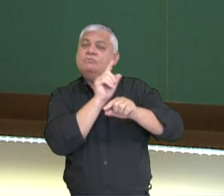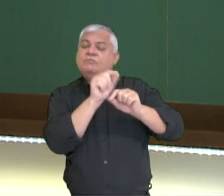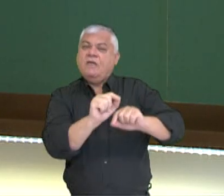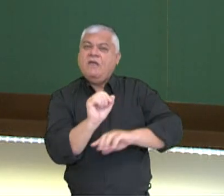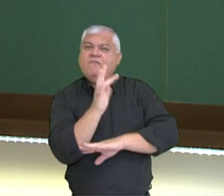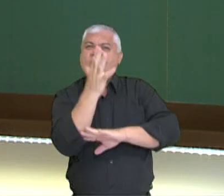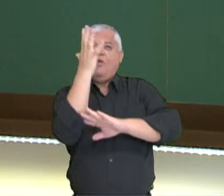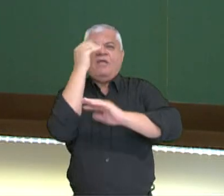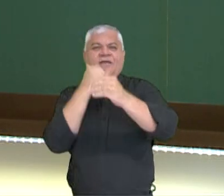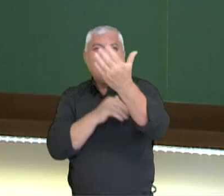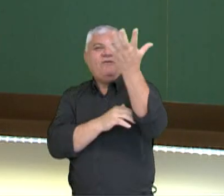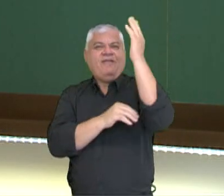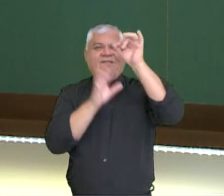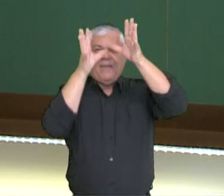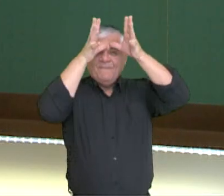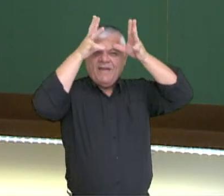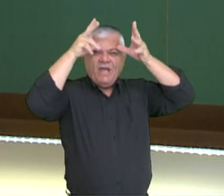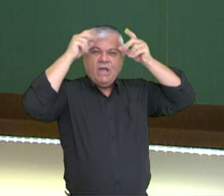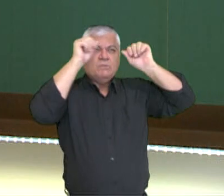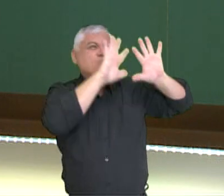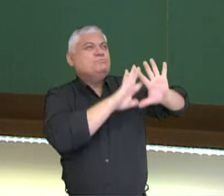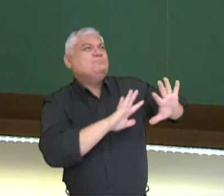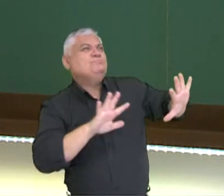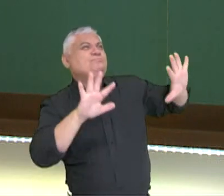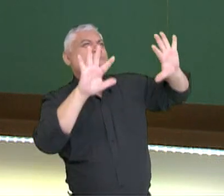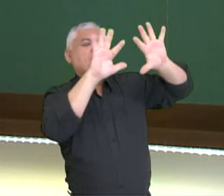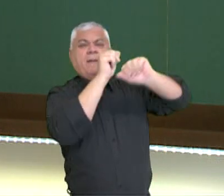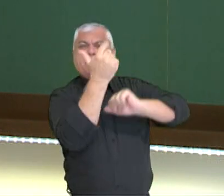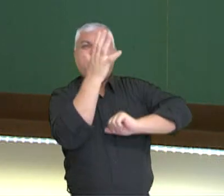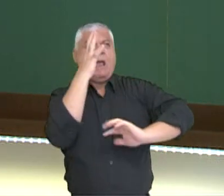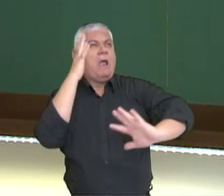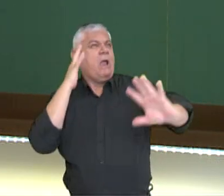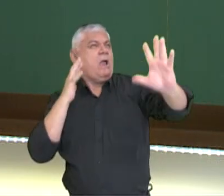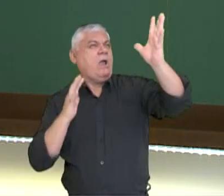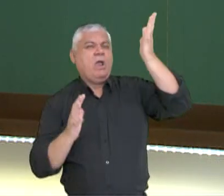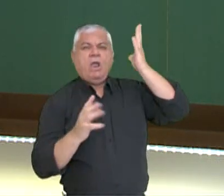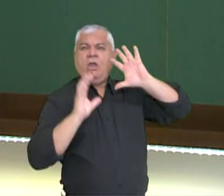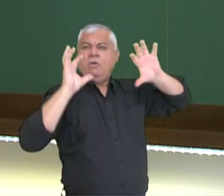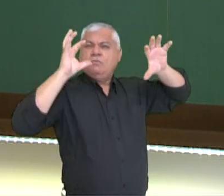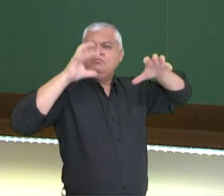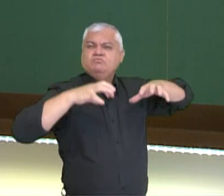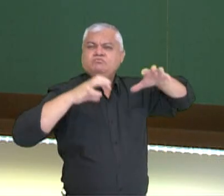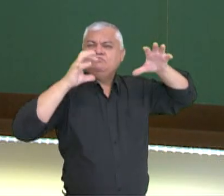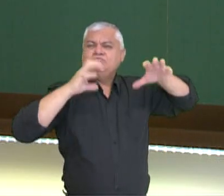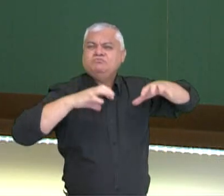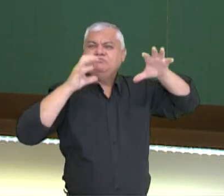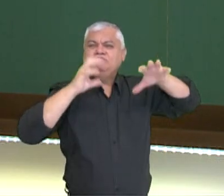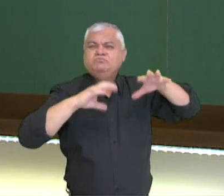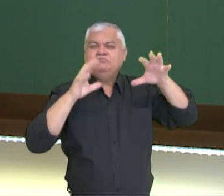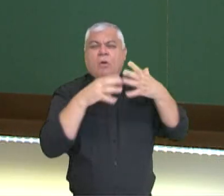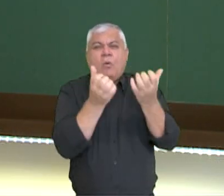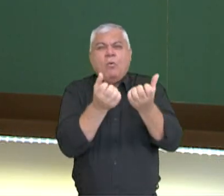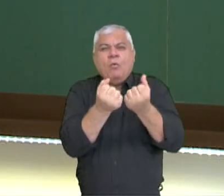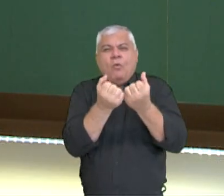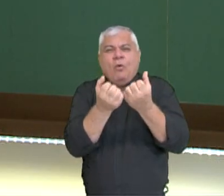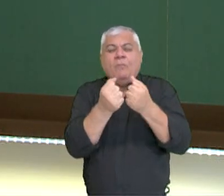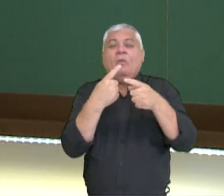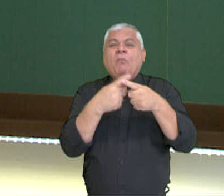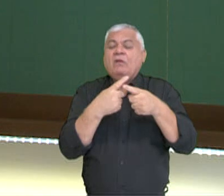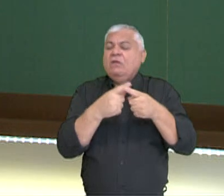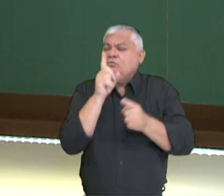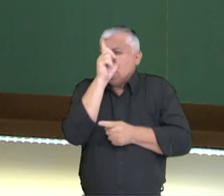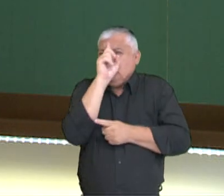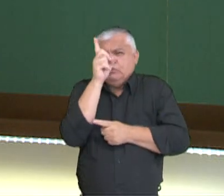floresta amazônica. Onde tem clima equatorial, nós temos a presença da floresta amazônica pelas características, pela quantidade